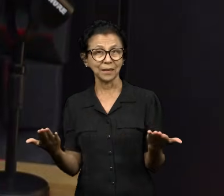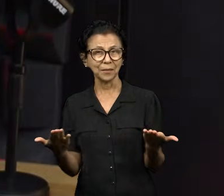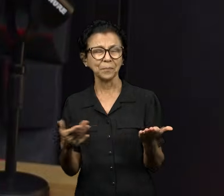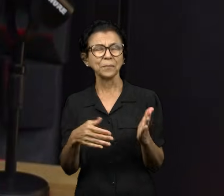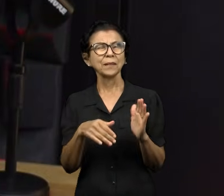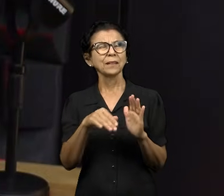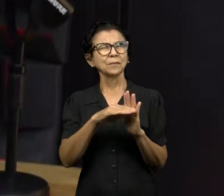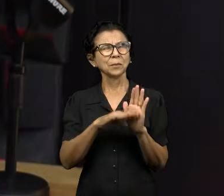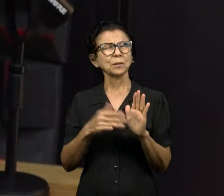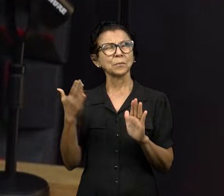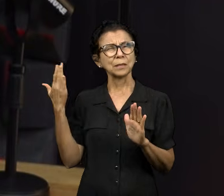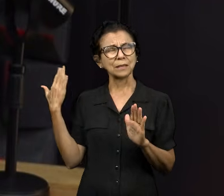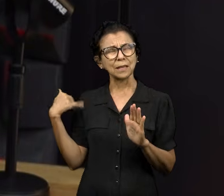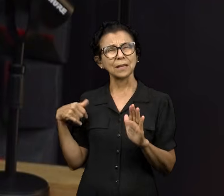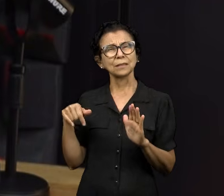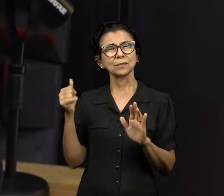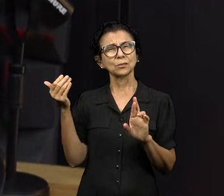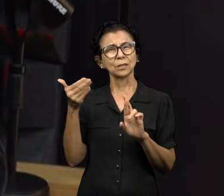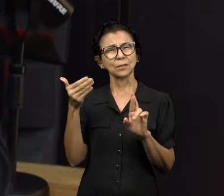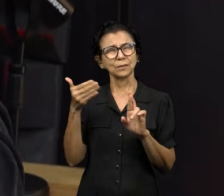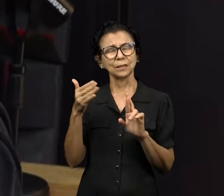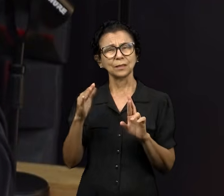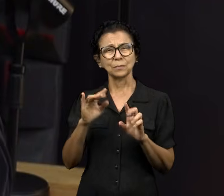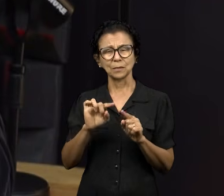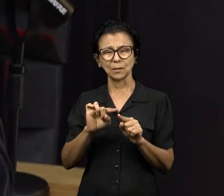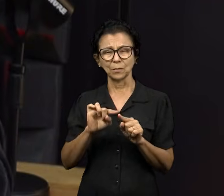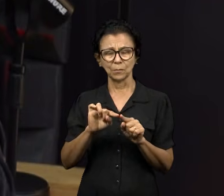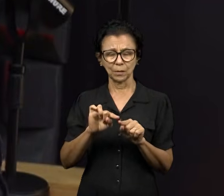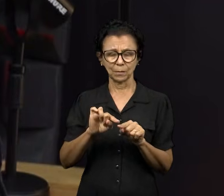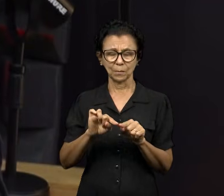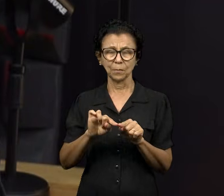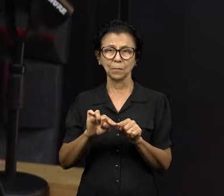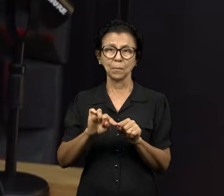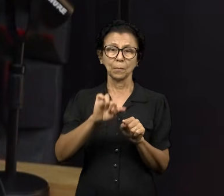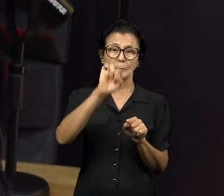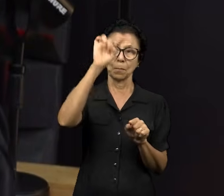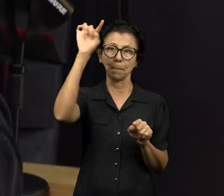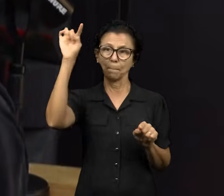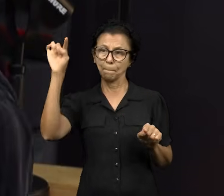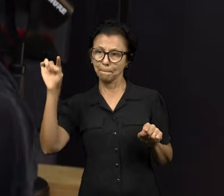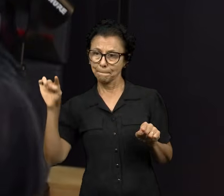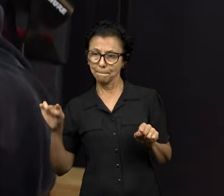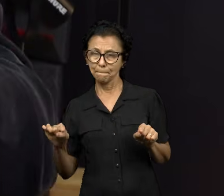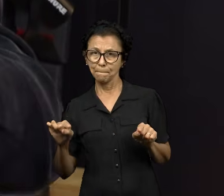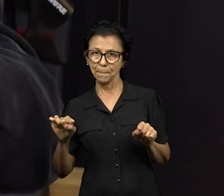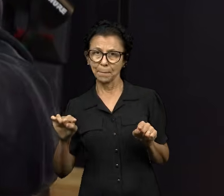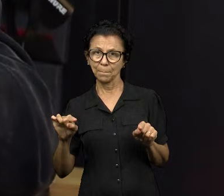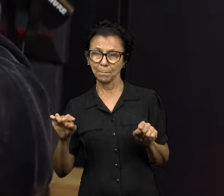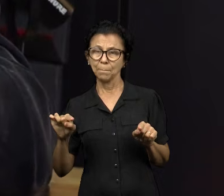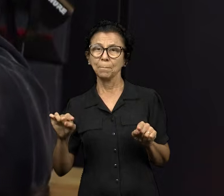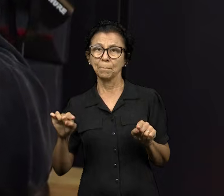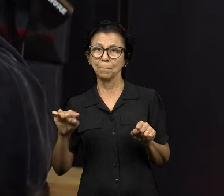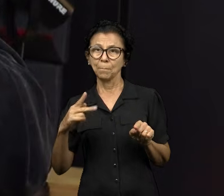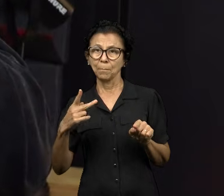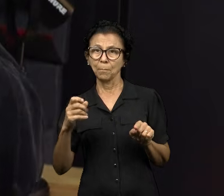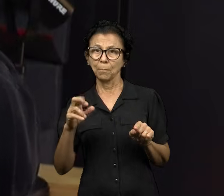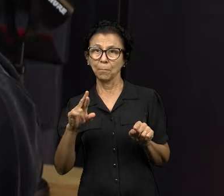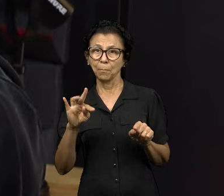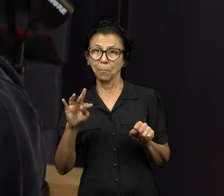ovelhas, nós tratamos no episódio passado, ela está aberta. Sim. A porta da graça está aberta. É o momento